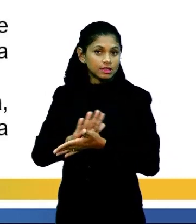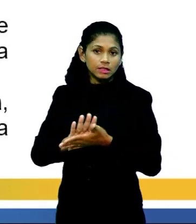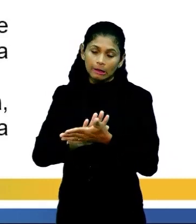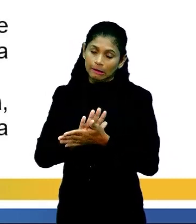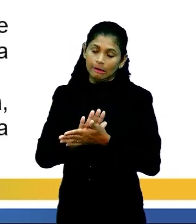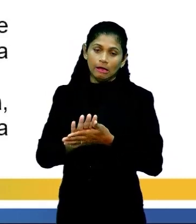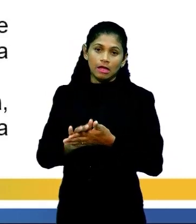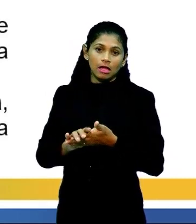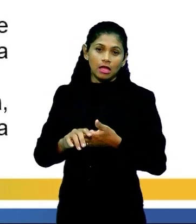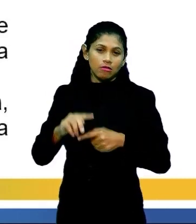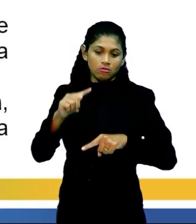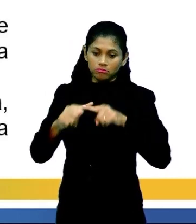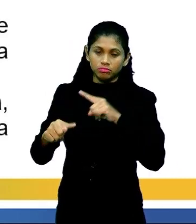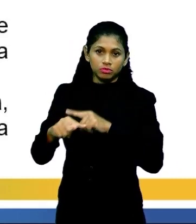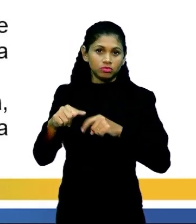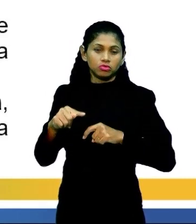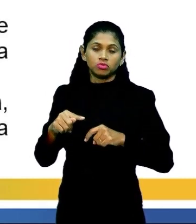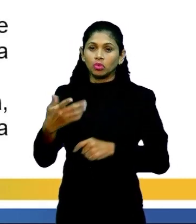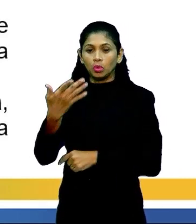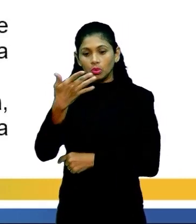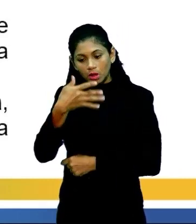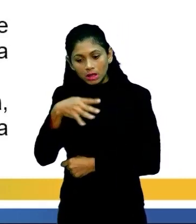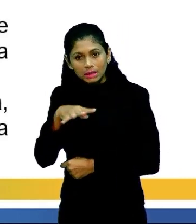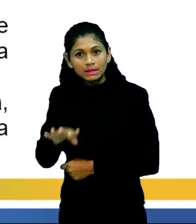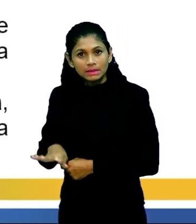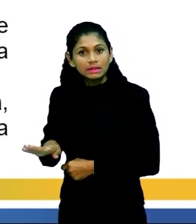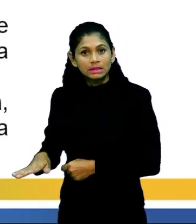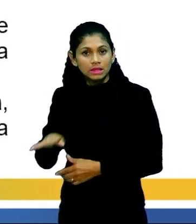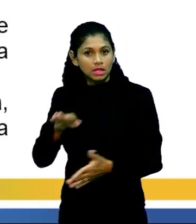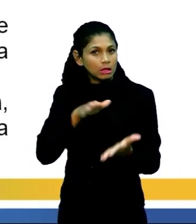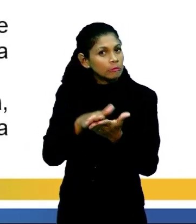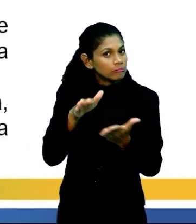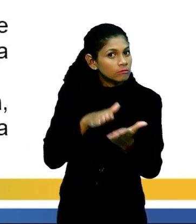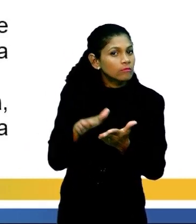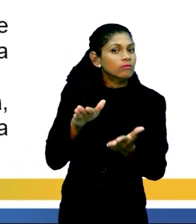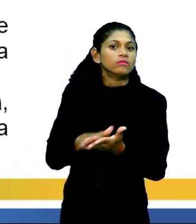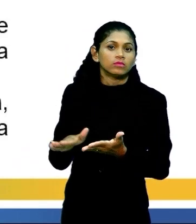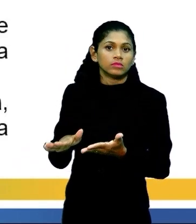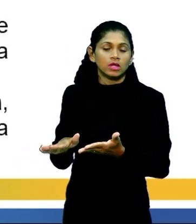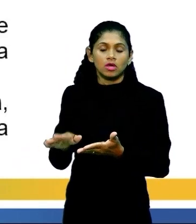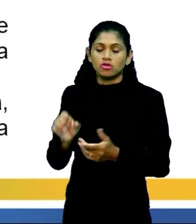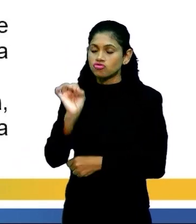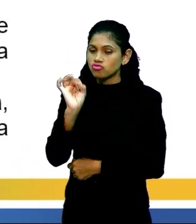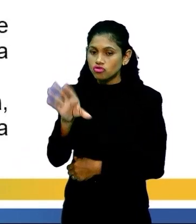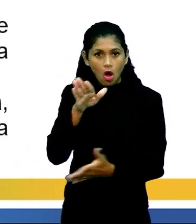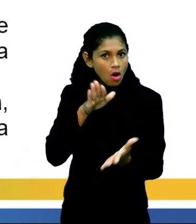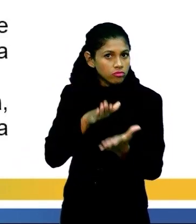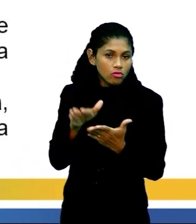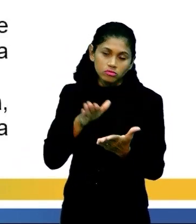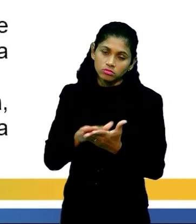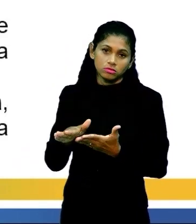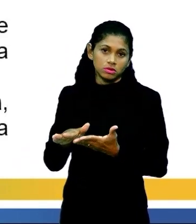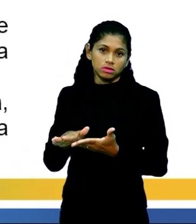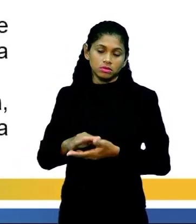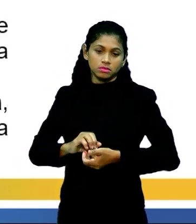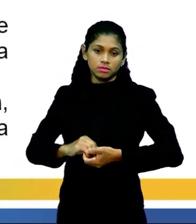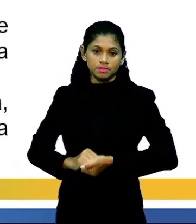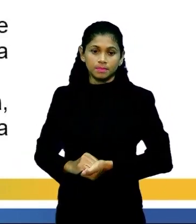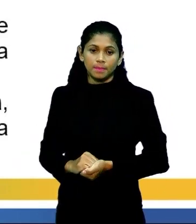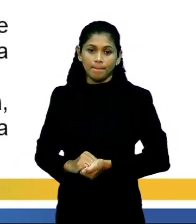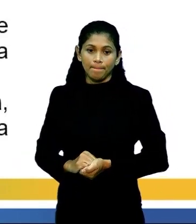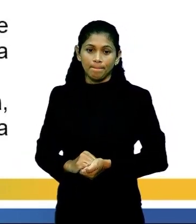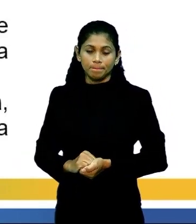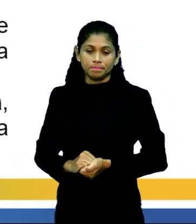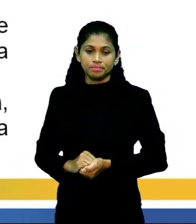que essas crianças consumem, ok? Está falando somente sobre o consumismo. Na letra D, a